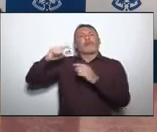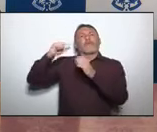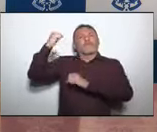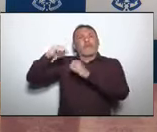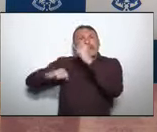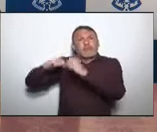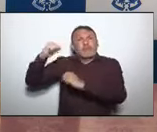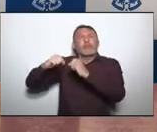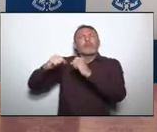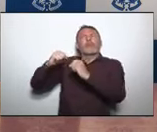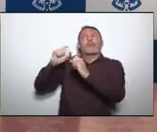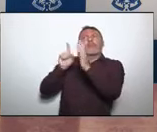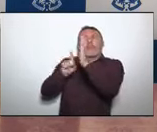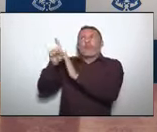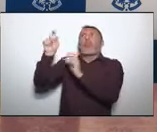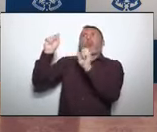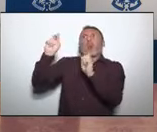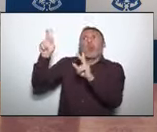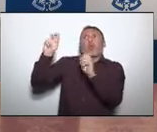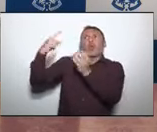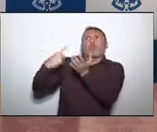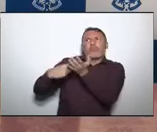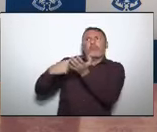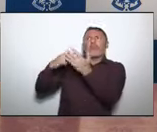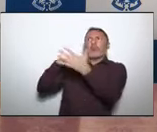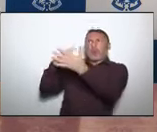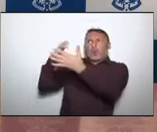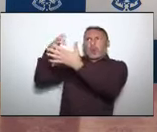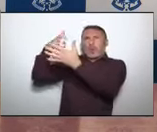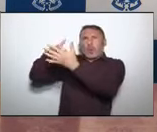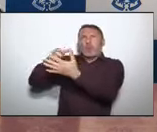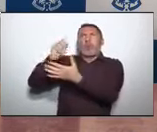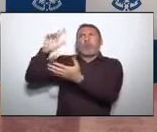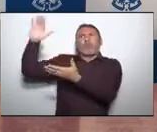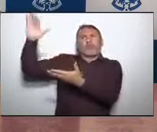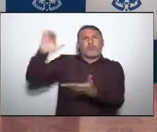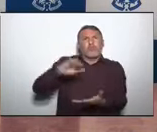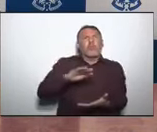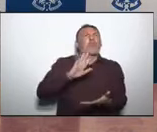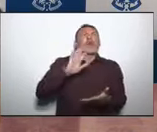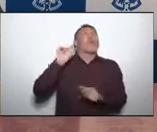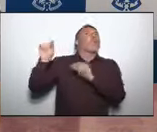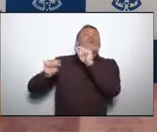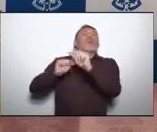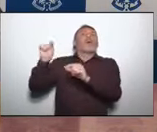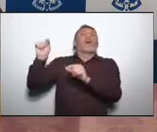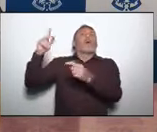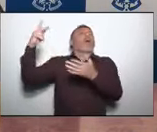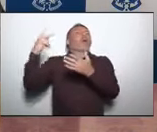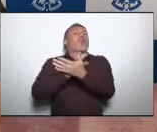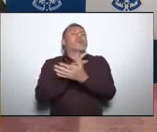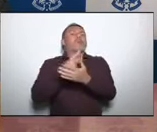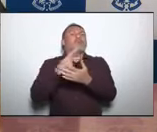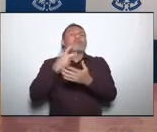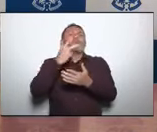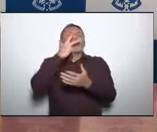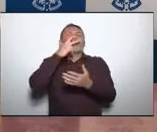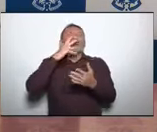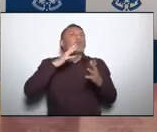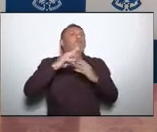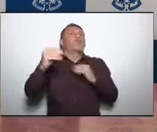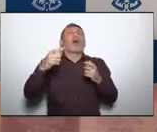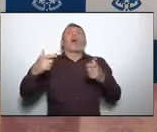ele disse que mandaria, ele disse que foi uma força maior, a gente não conseguiu entender o que aconteceu, mas veja